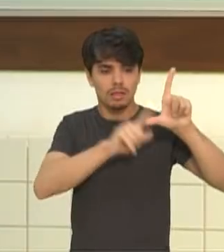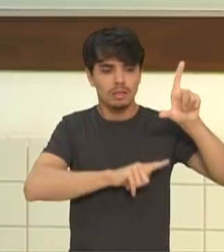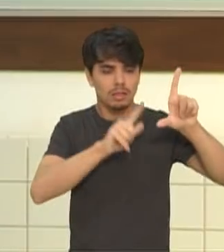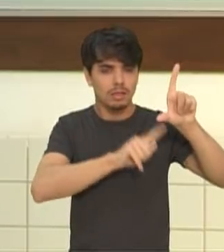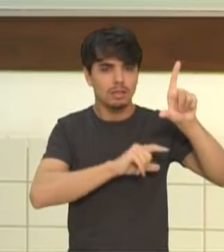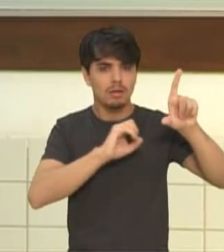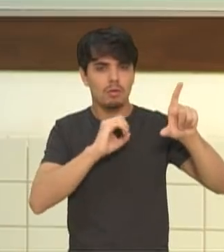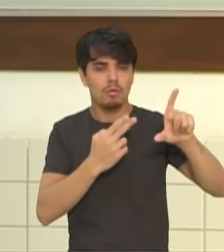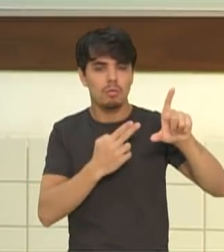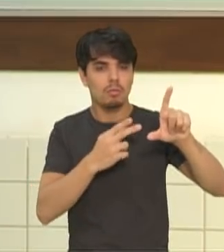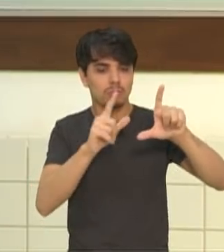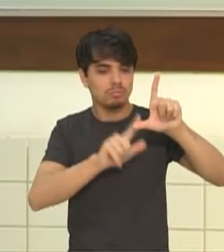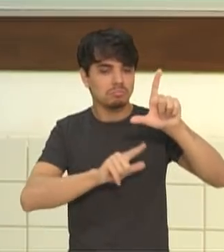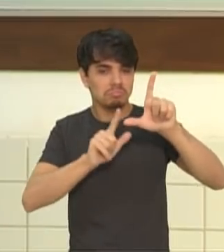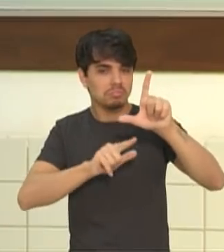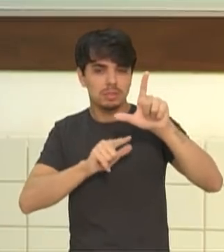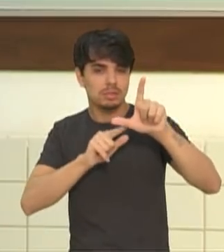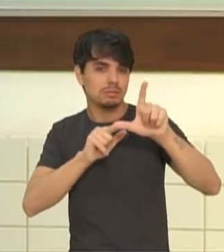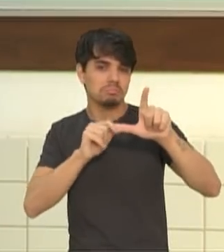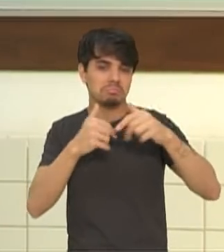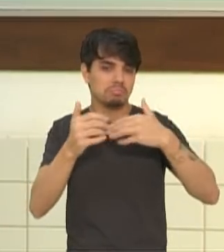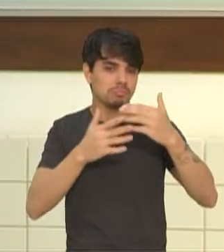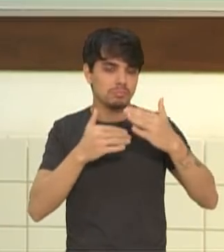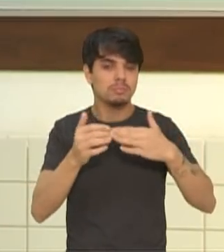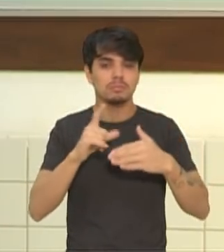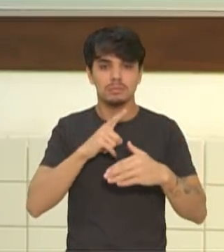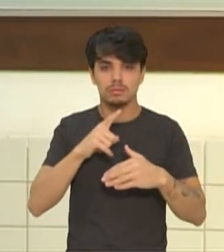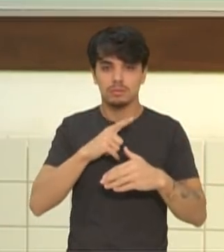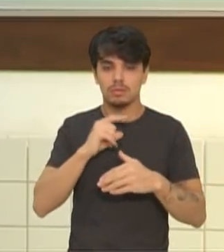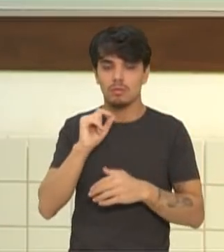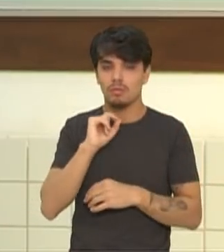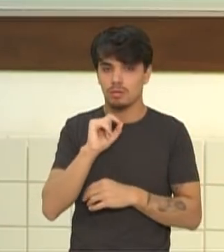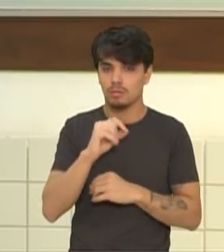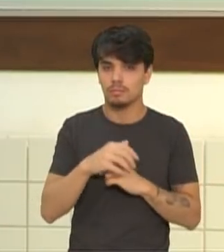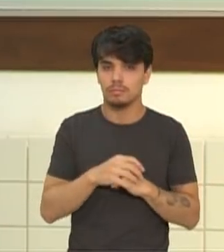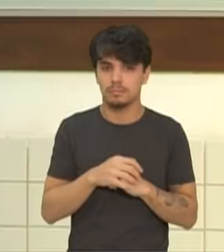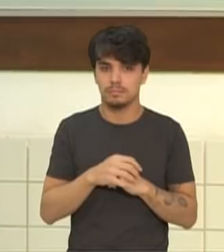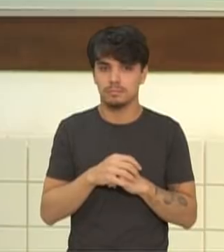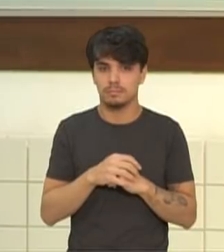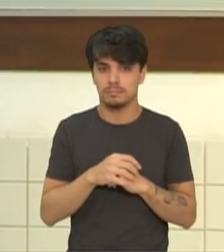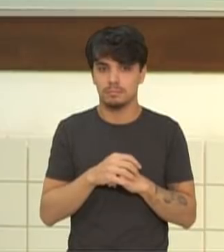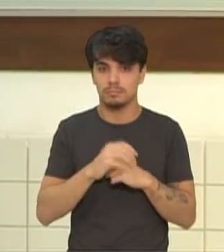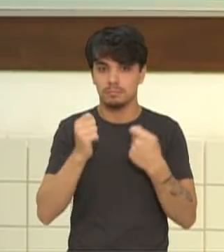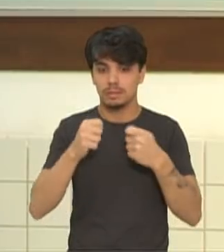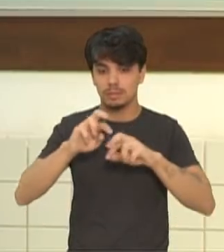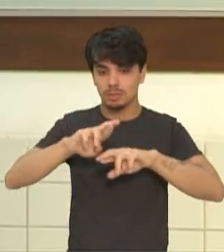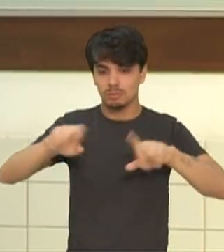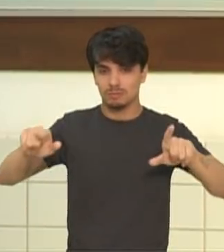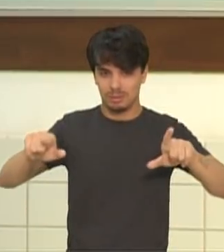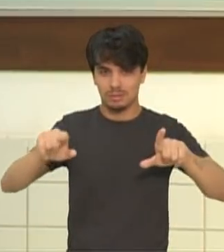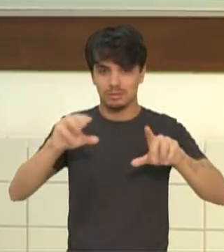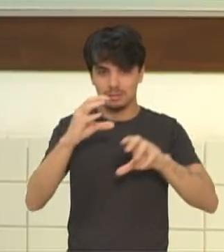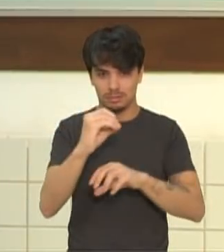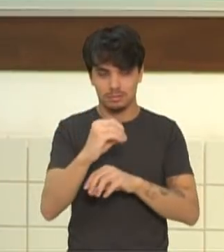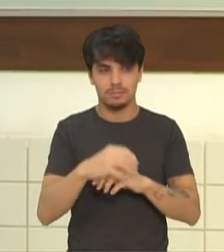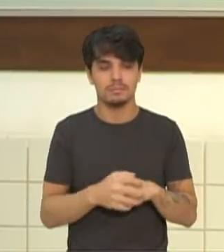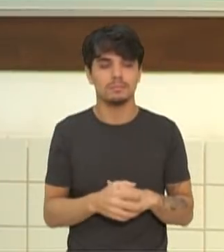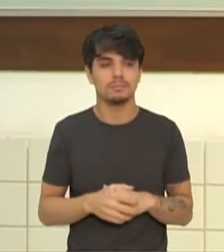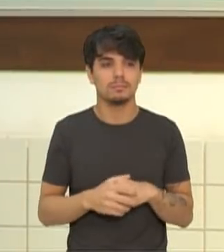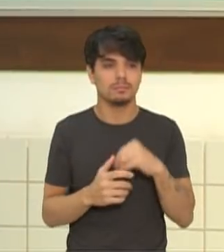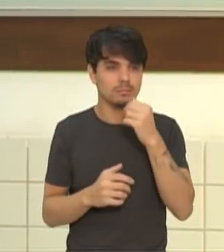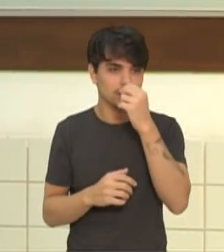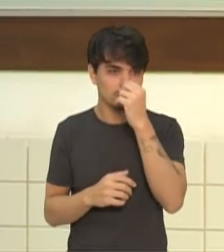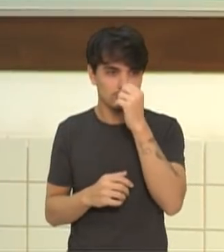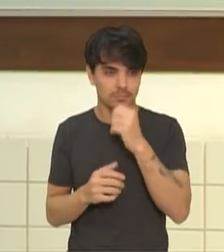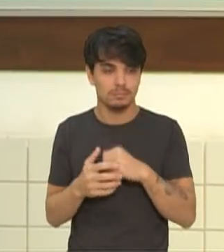alguma expressão com incógnita, nós temos uma condição. Essa condição tem que ser diferente de zero. Então, por isso